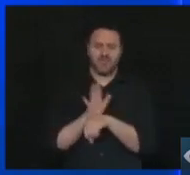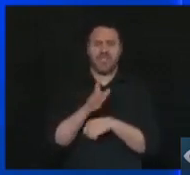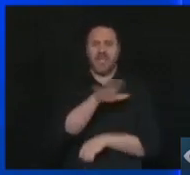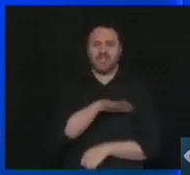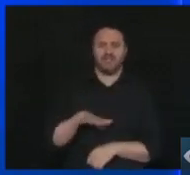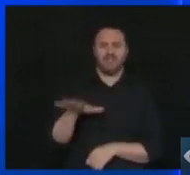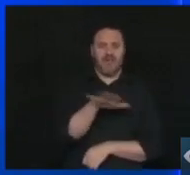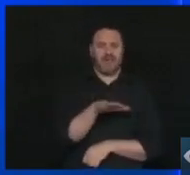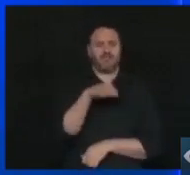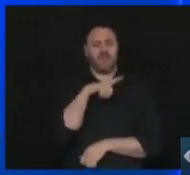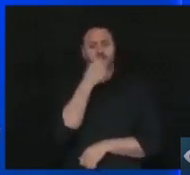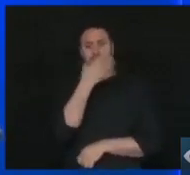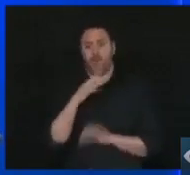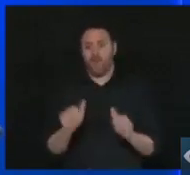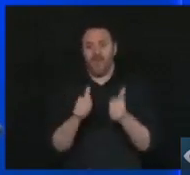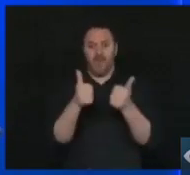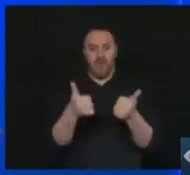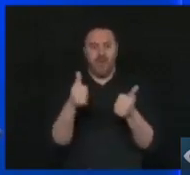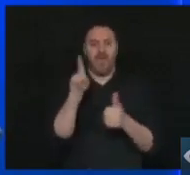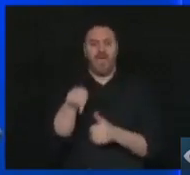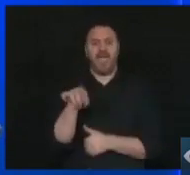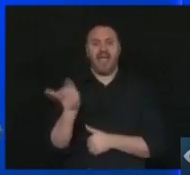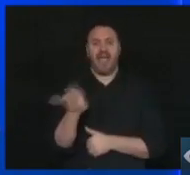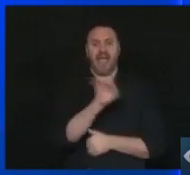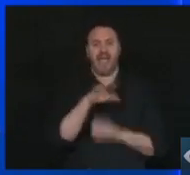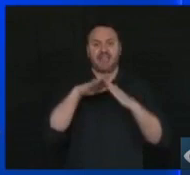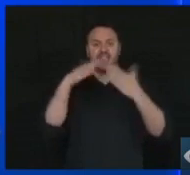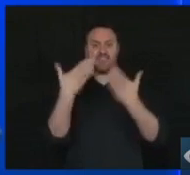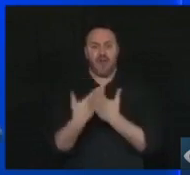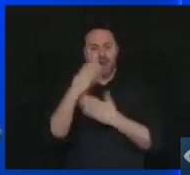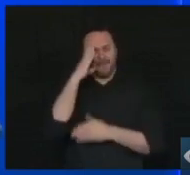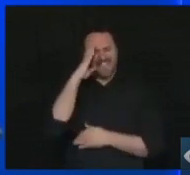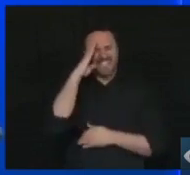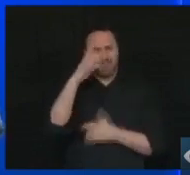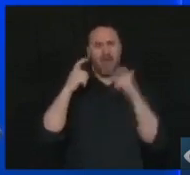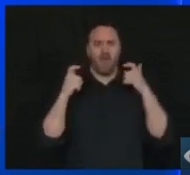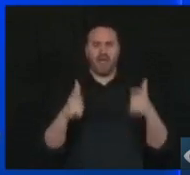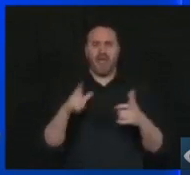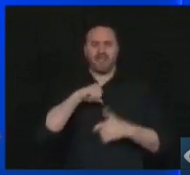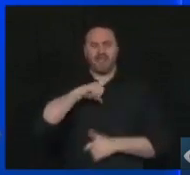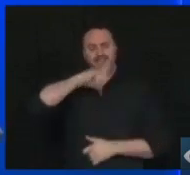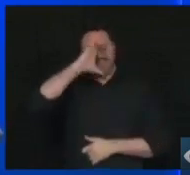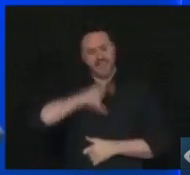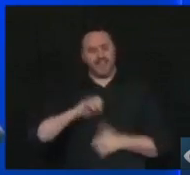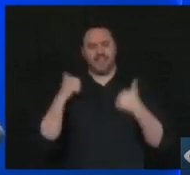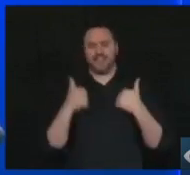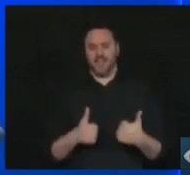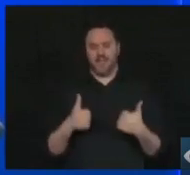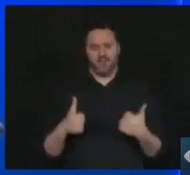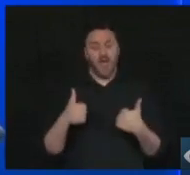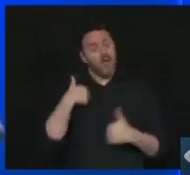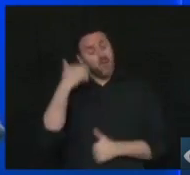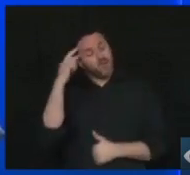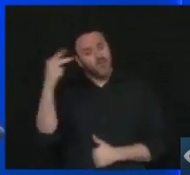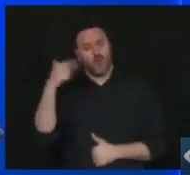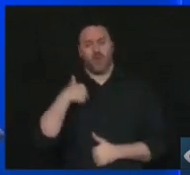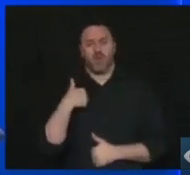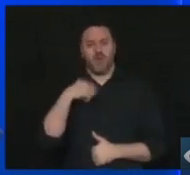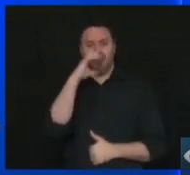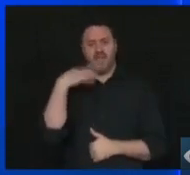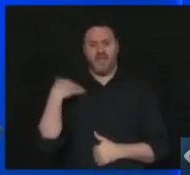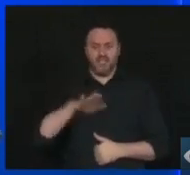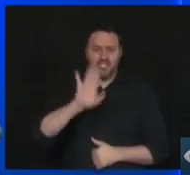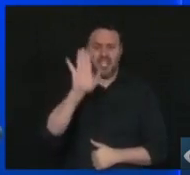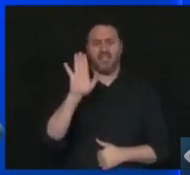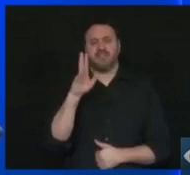com que cada escola seja o principal espaço da Cidadania em cada comunidade um sonho como candidata a prefeita fazer de